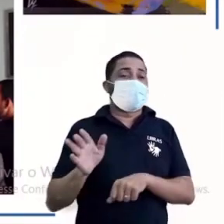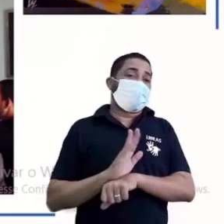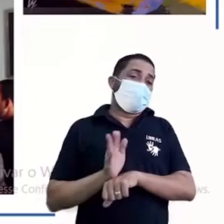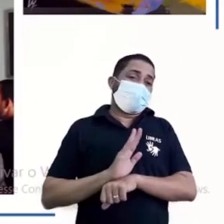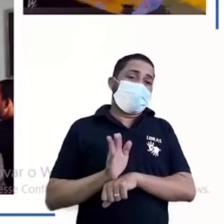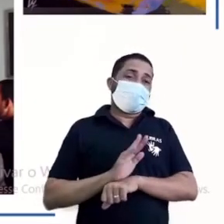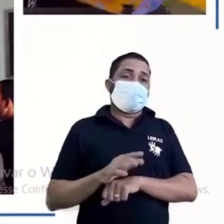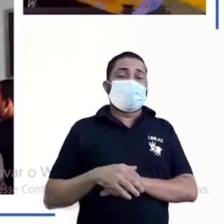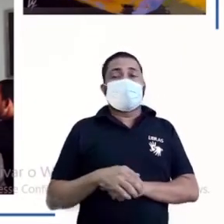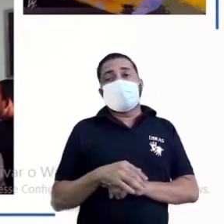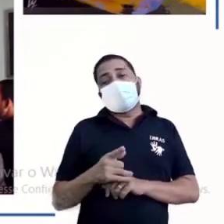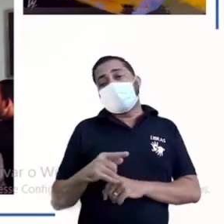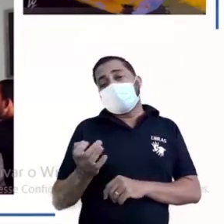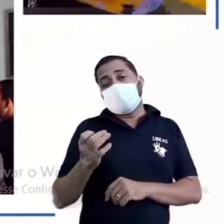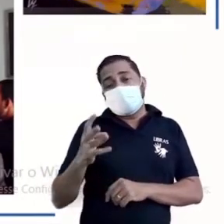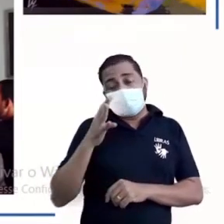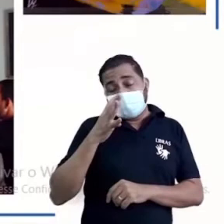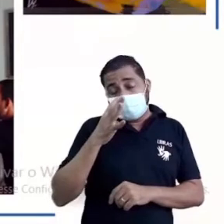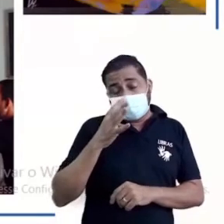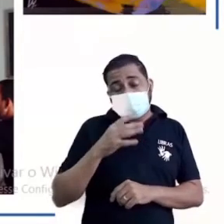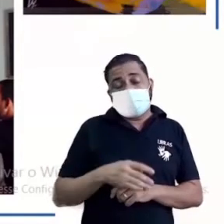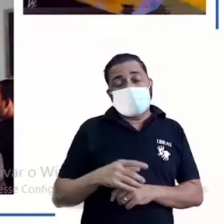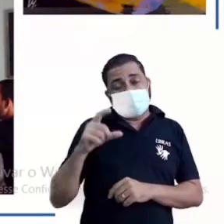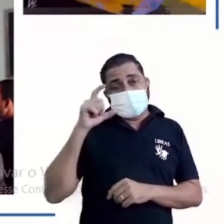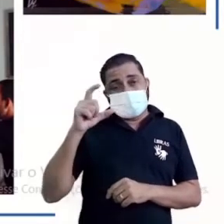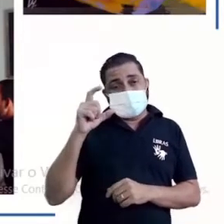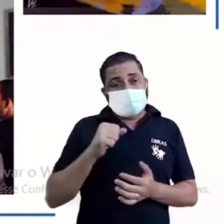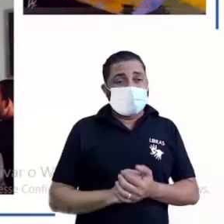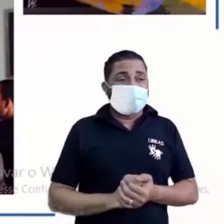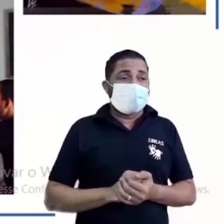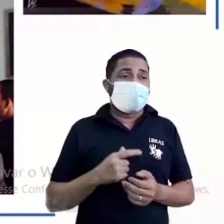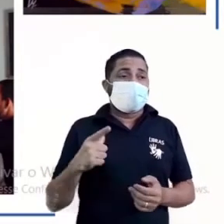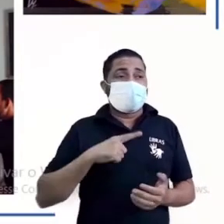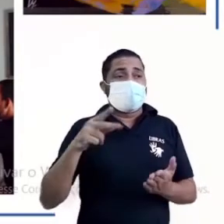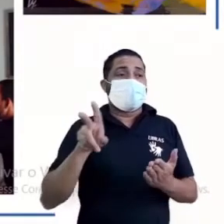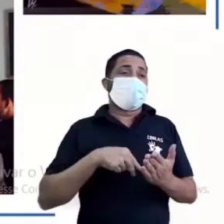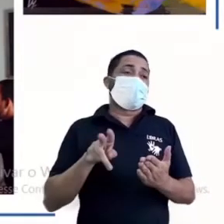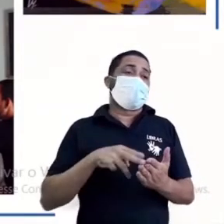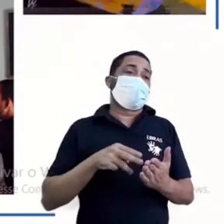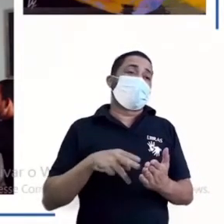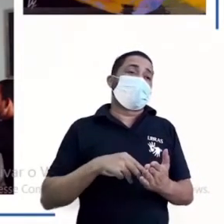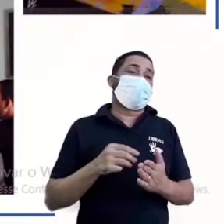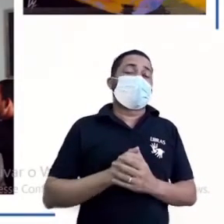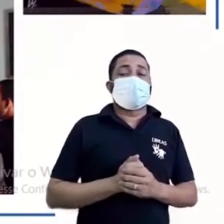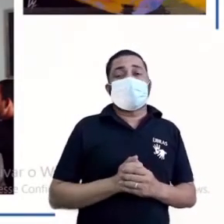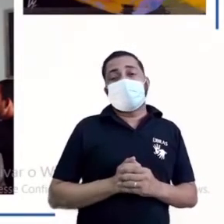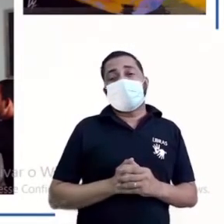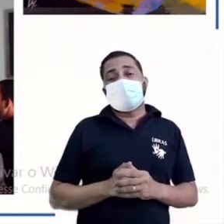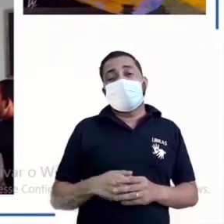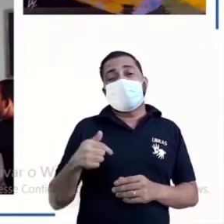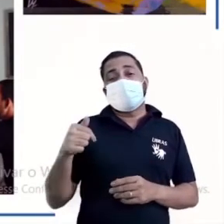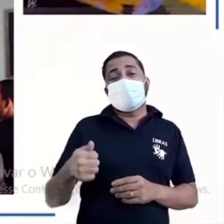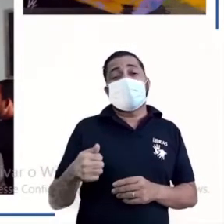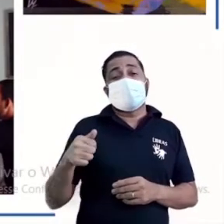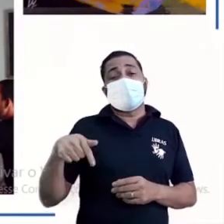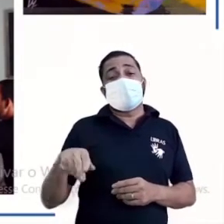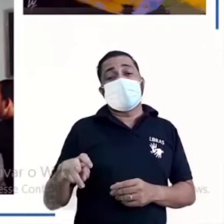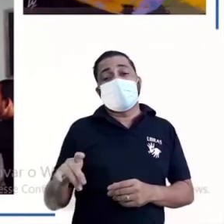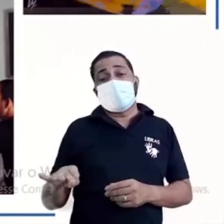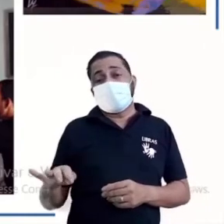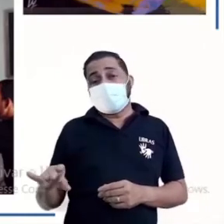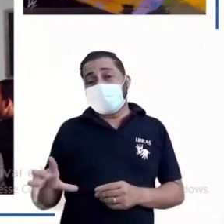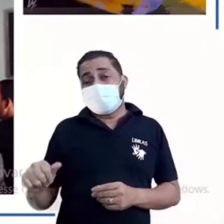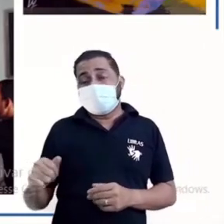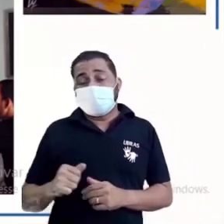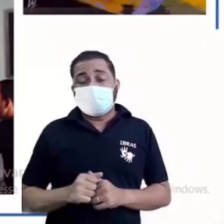Scarlett Johansson, quem quiser assistir, eu acho que é interessante. Né? Nós temos pinturas com aquarela, né? Nós temos